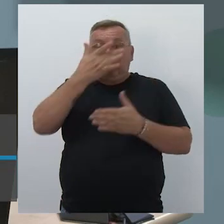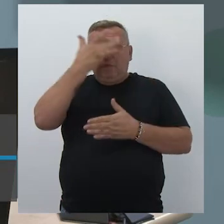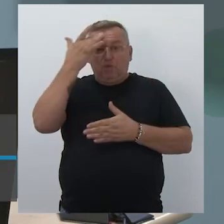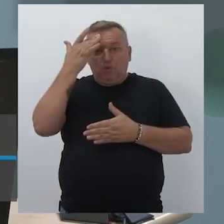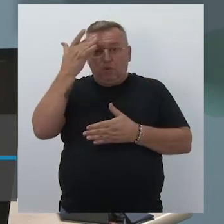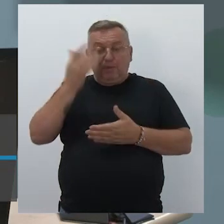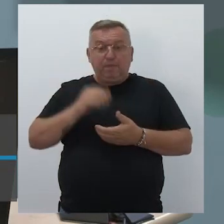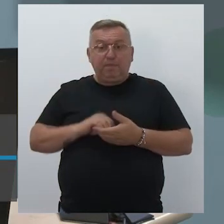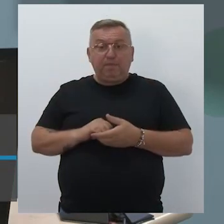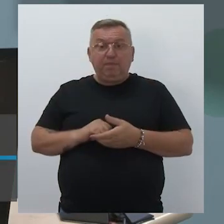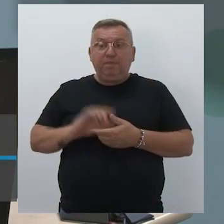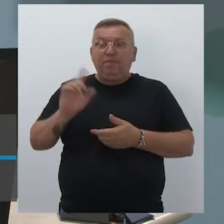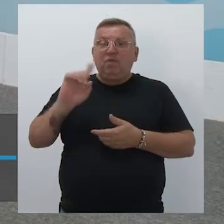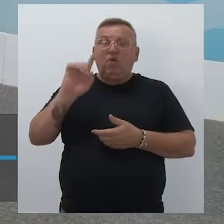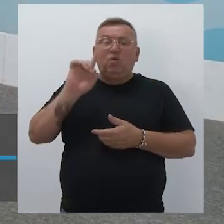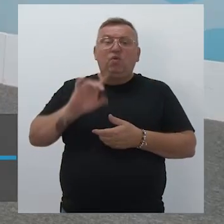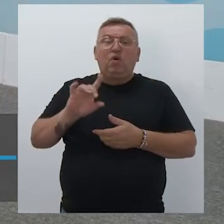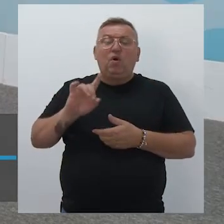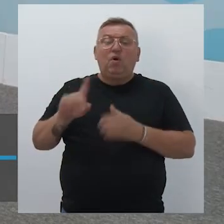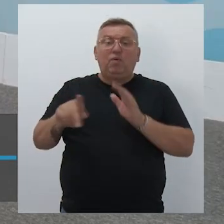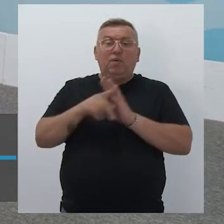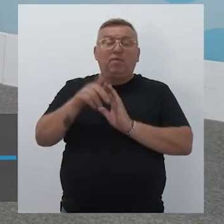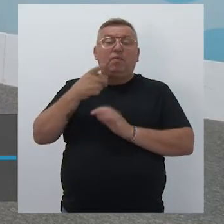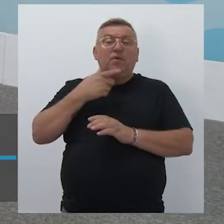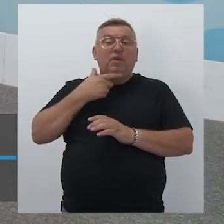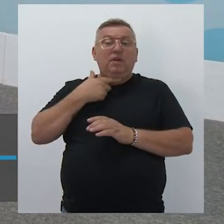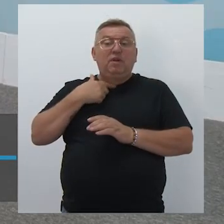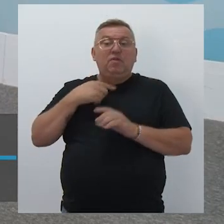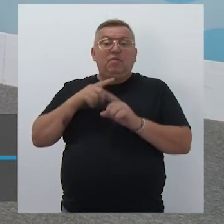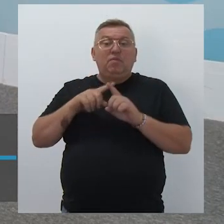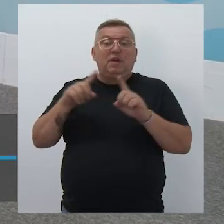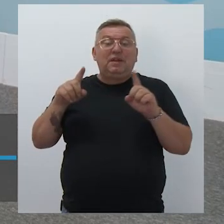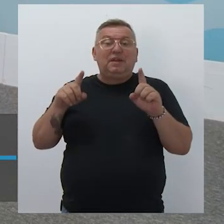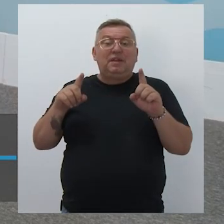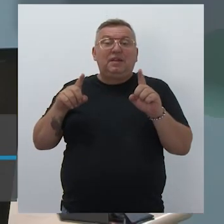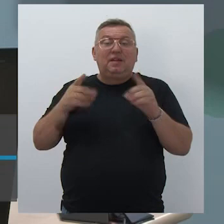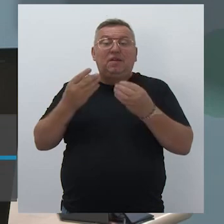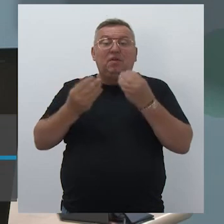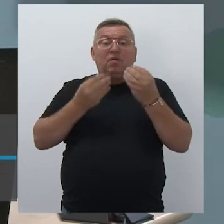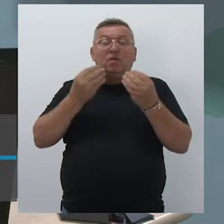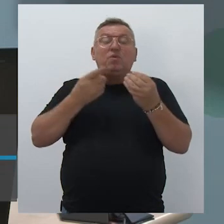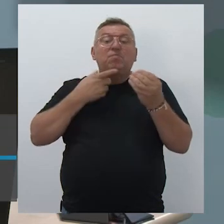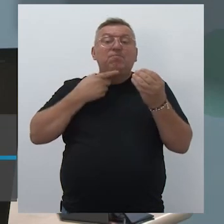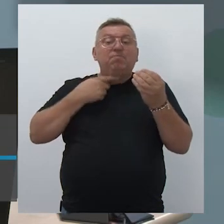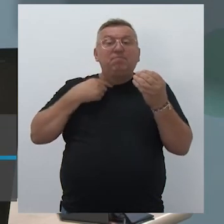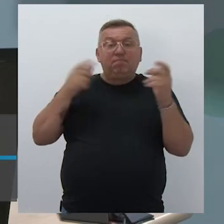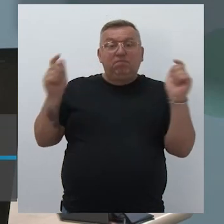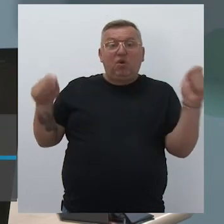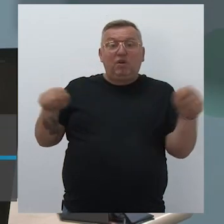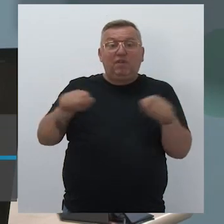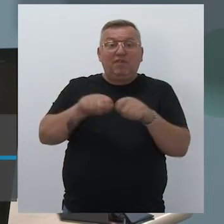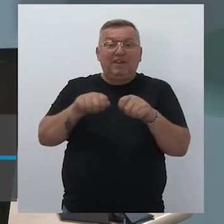só na satisfação dos meus desejos, né? Uhum. Mas como esses desejos, eles podem